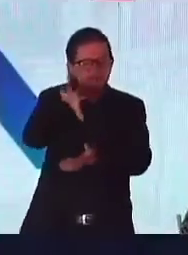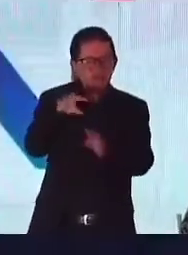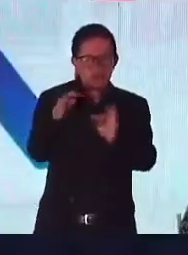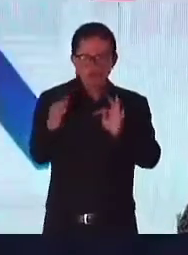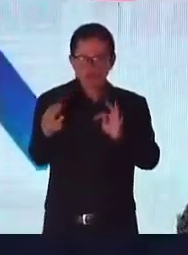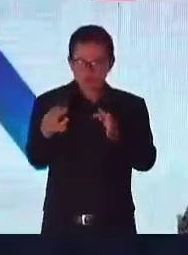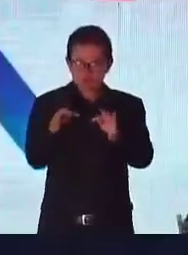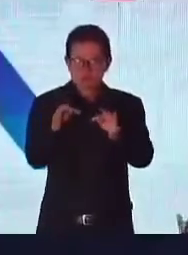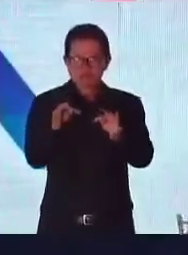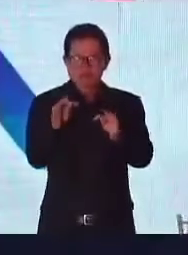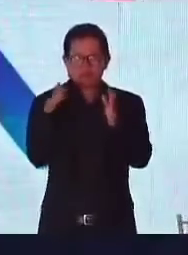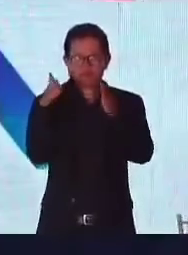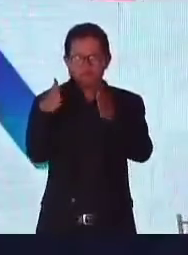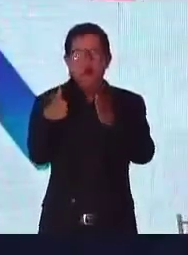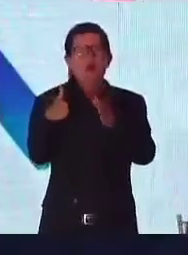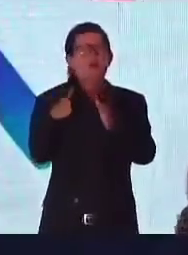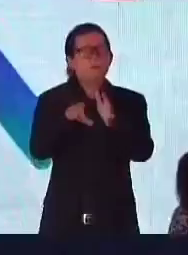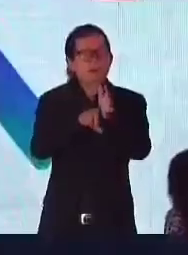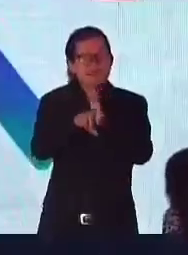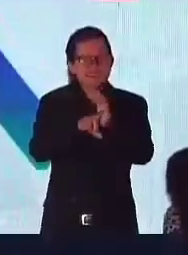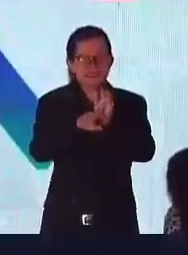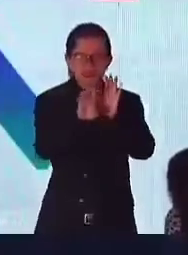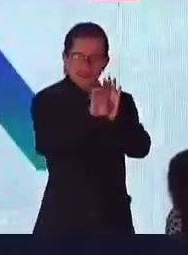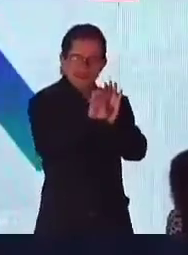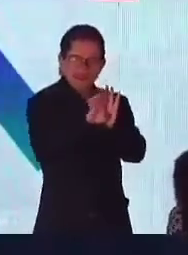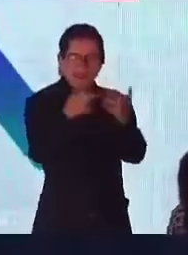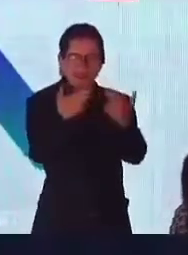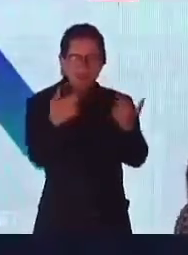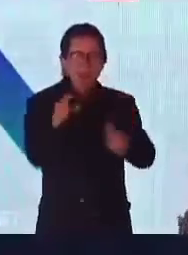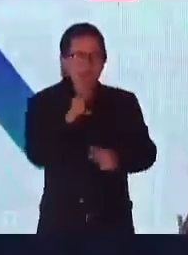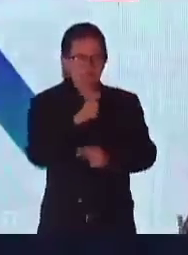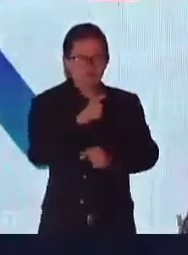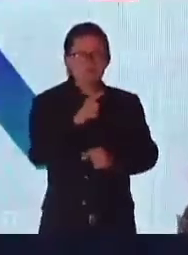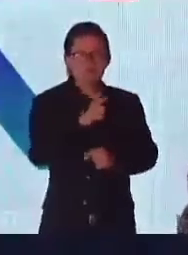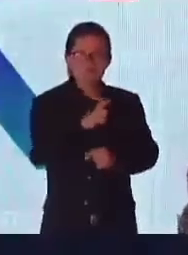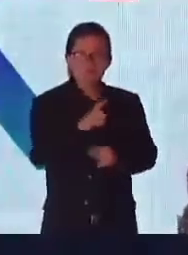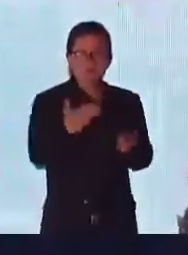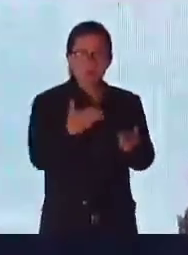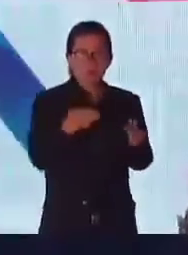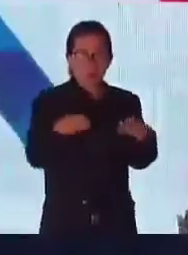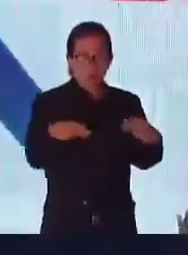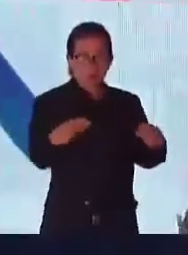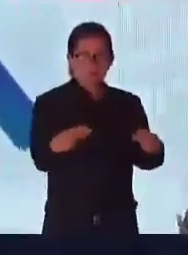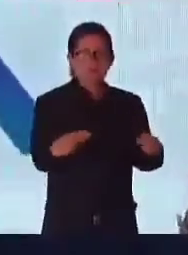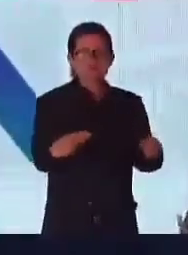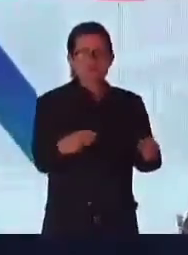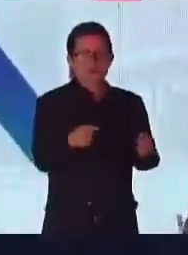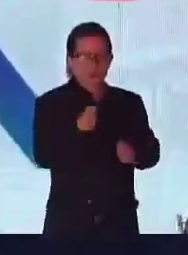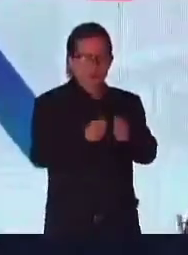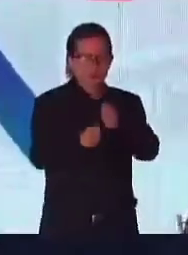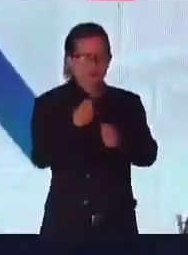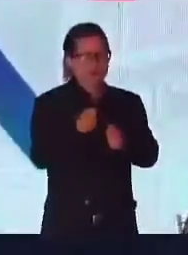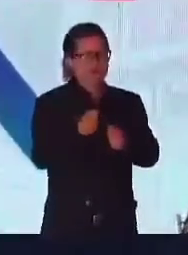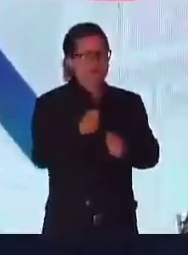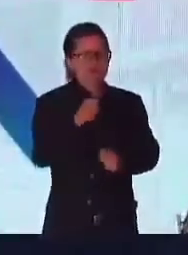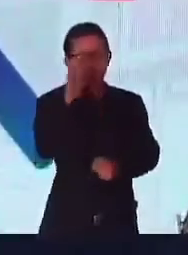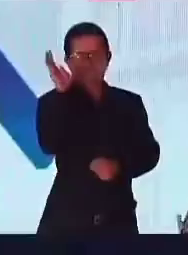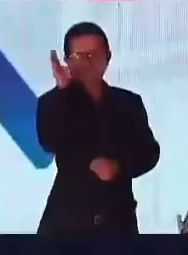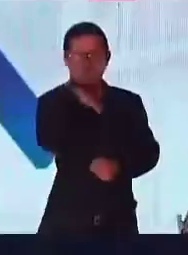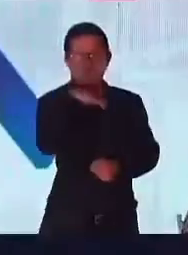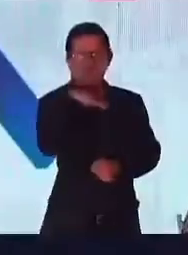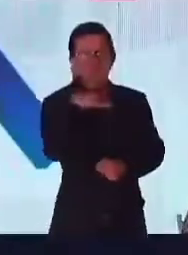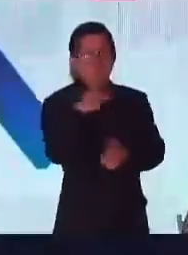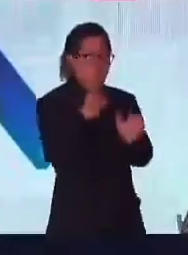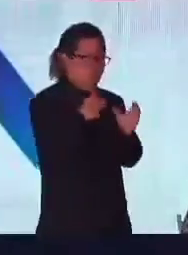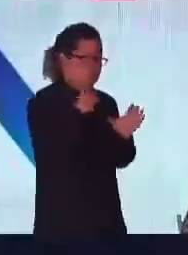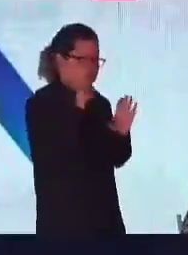para as pesquisas, para o edital de pesquisa, que foi lançado no início desse ano, o Ministério da Economia fez uma malvadeza. Mandou um ofício para a